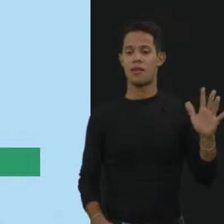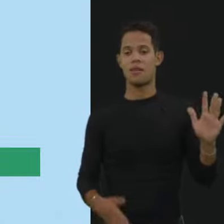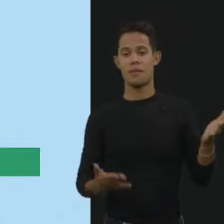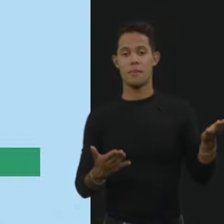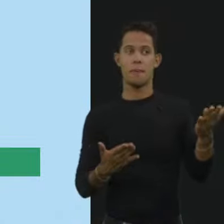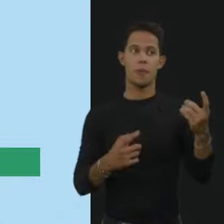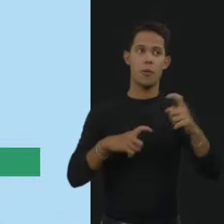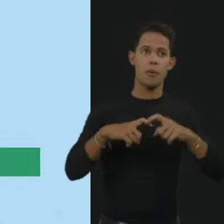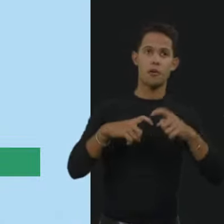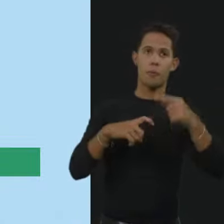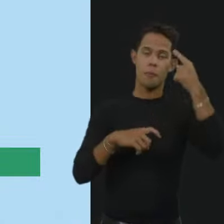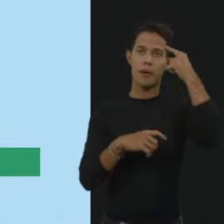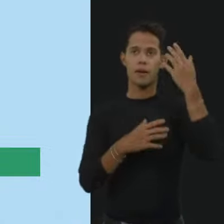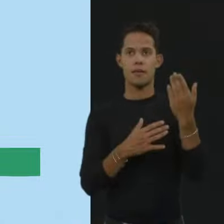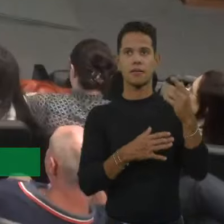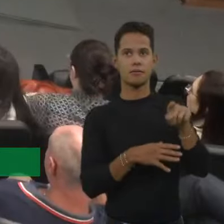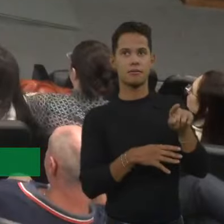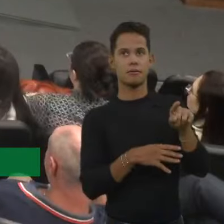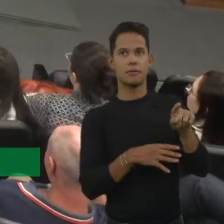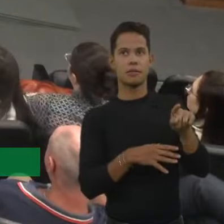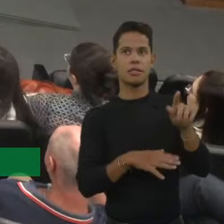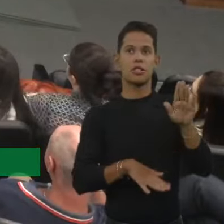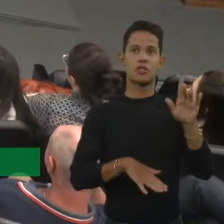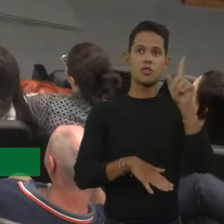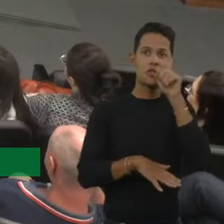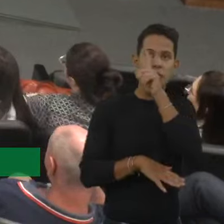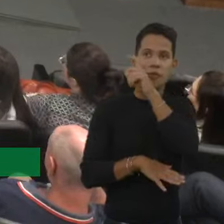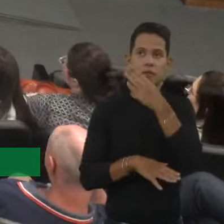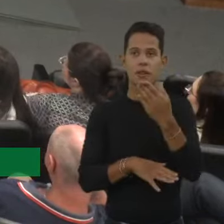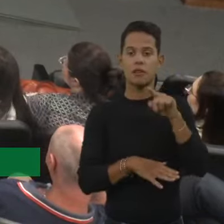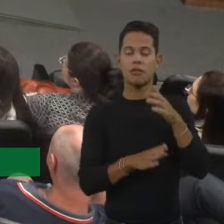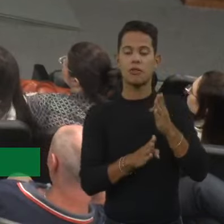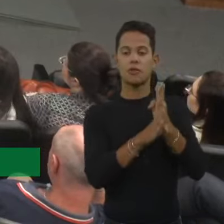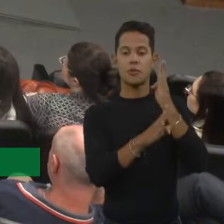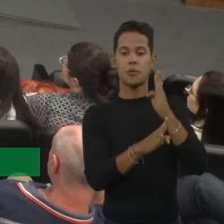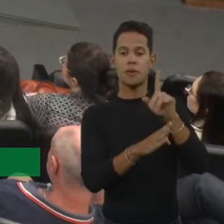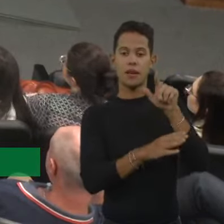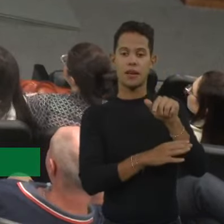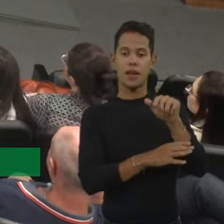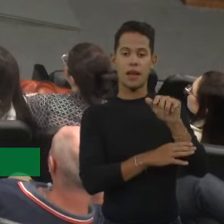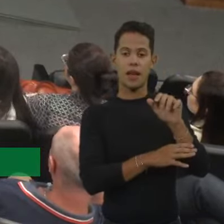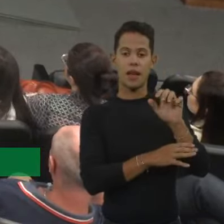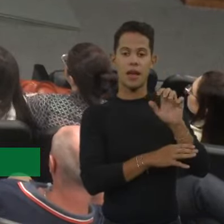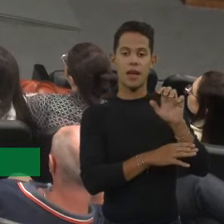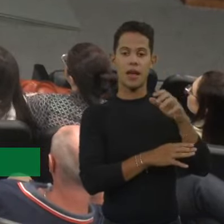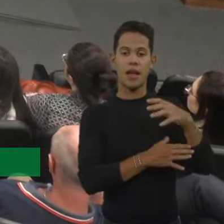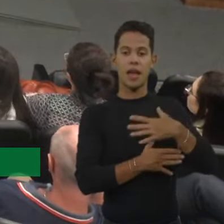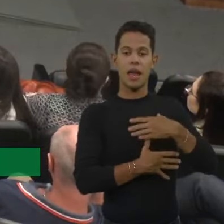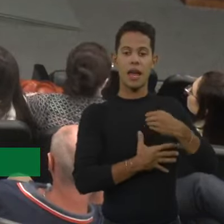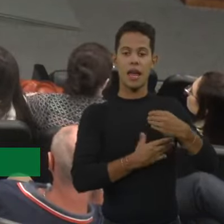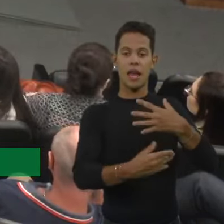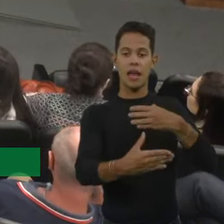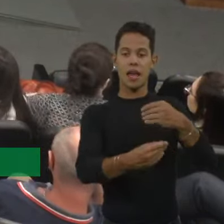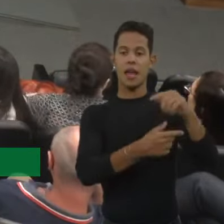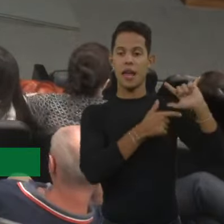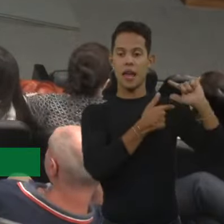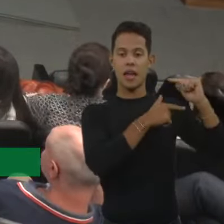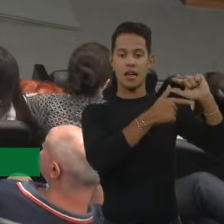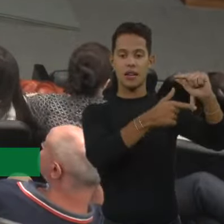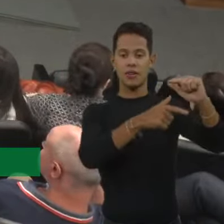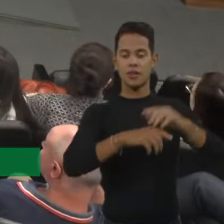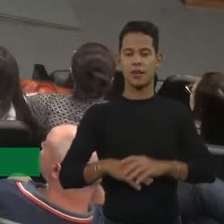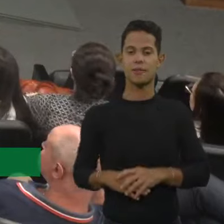mais difícil, às vezes, para o médico suspeitar que aquilo ali seja um angioedema hereditário. E é